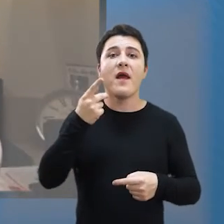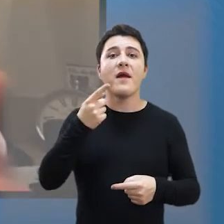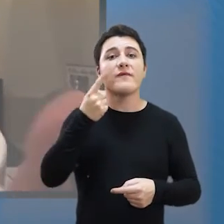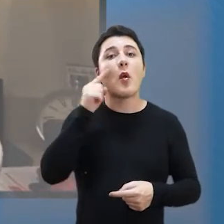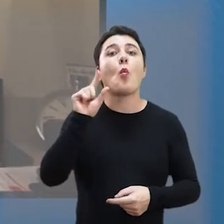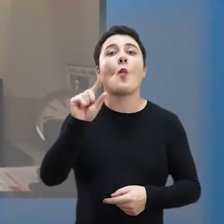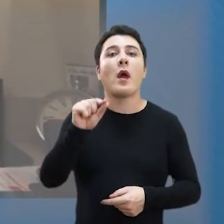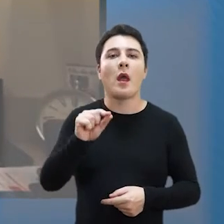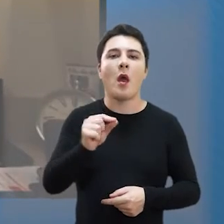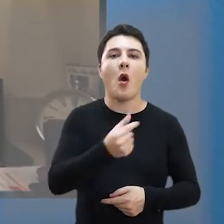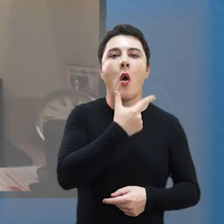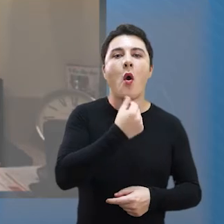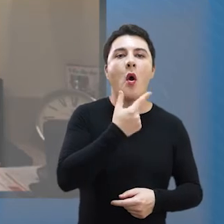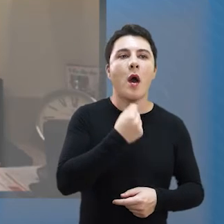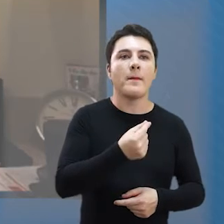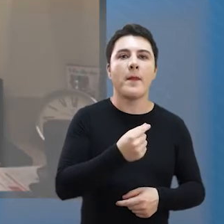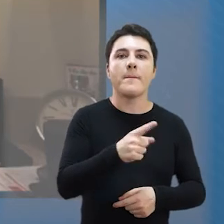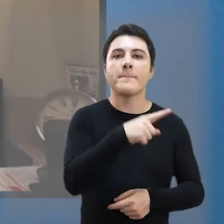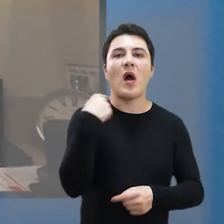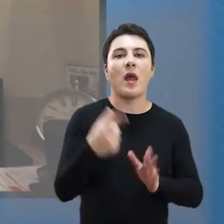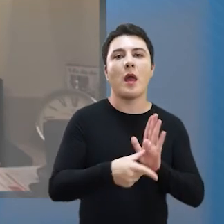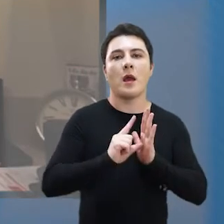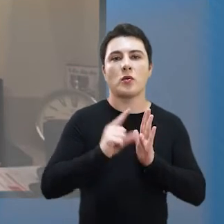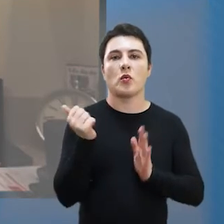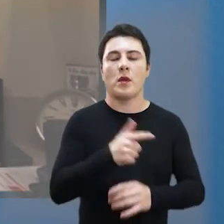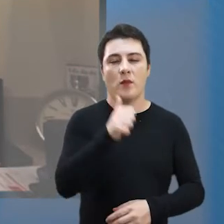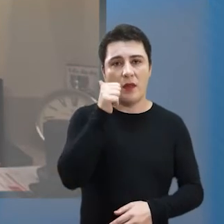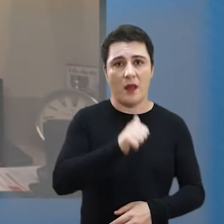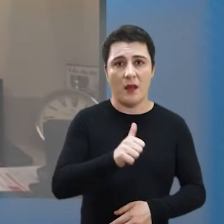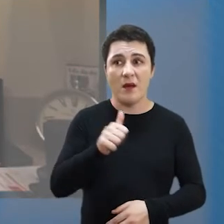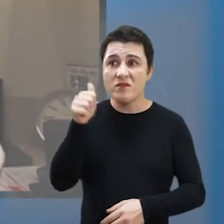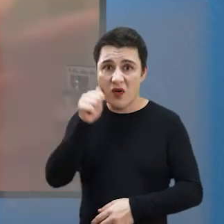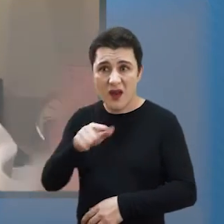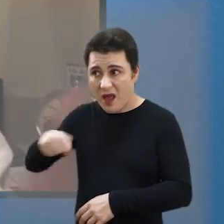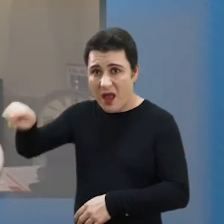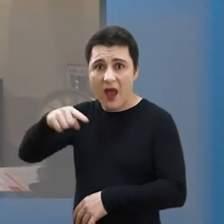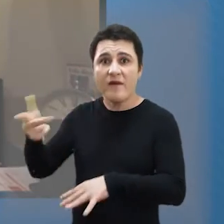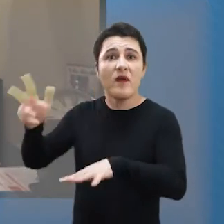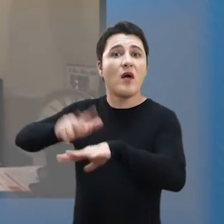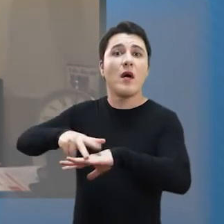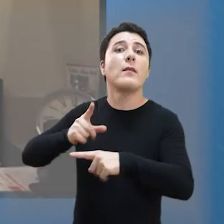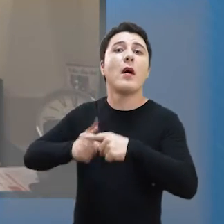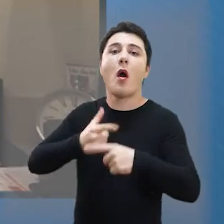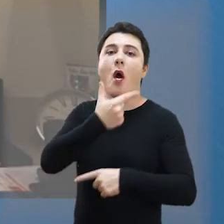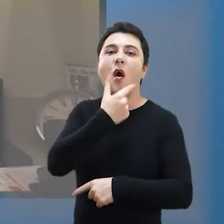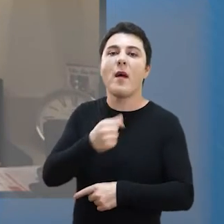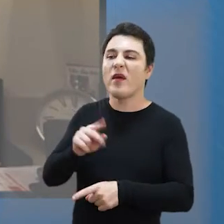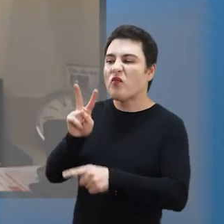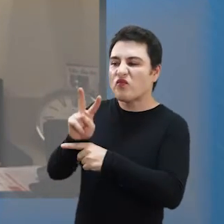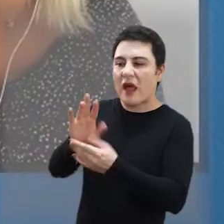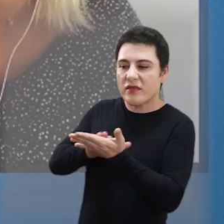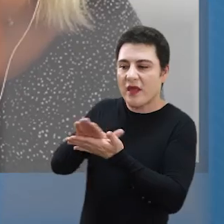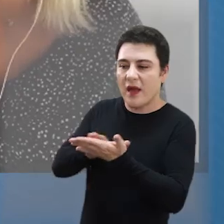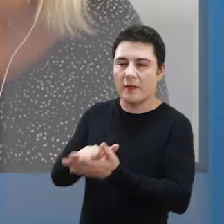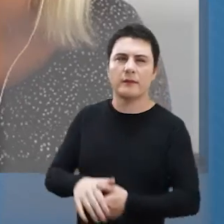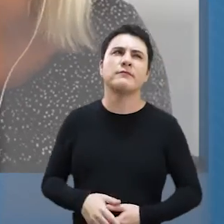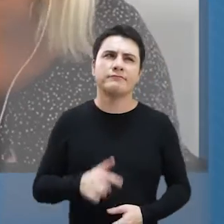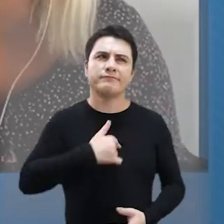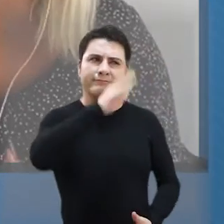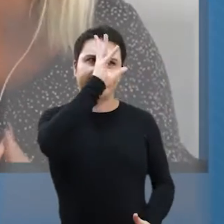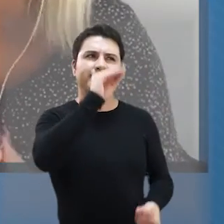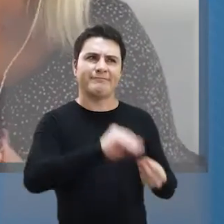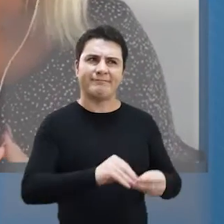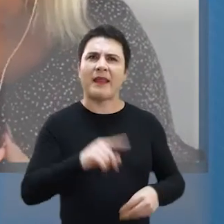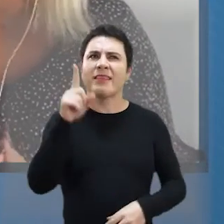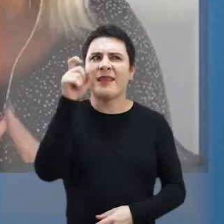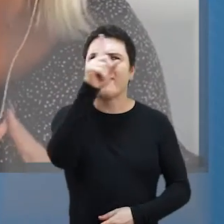vê, a gente vai viver menos do que as mulheres. A gente vê hoje muita viúva porque os homens não se cuidam. Entendi,